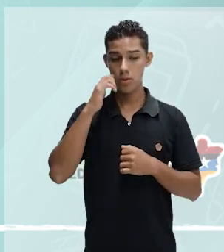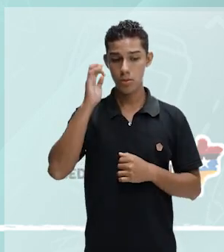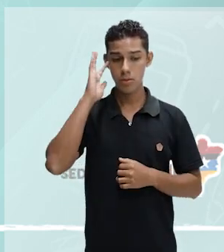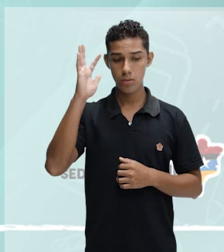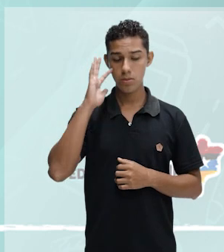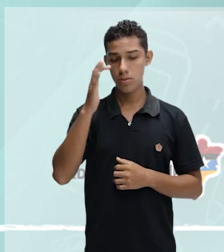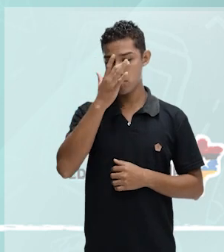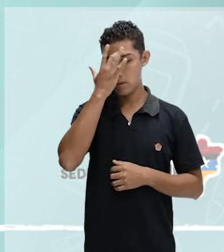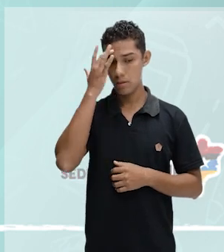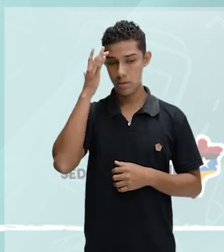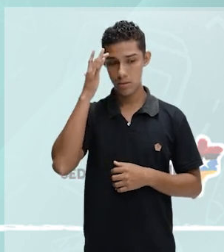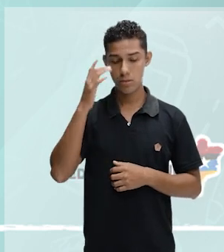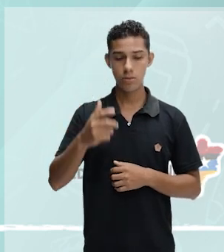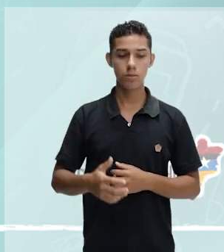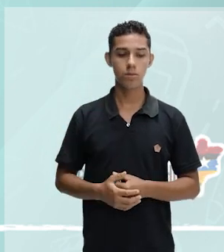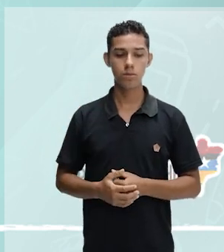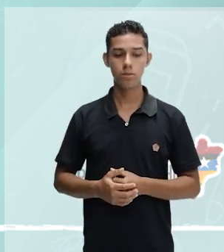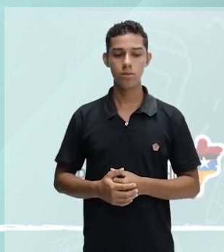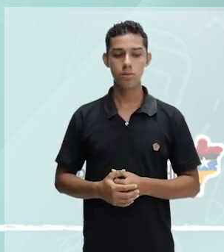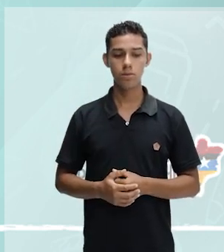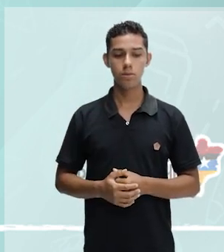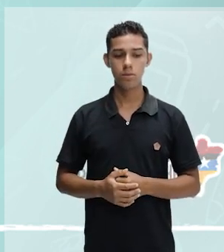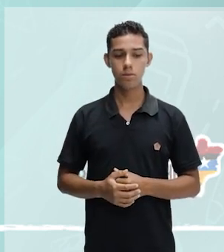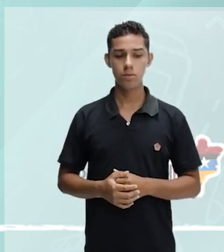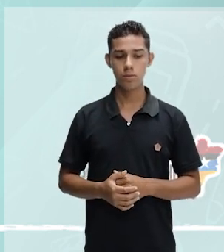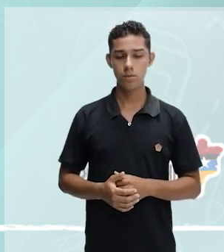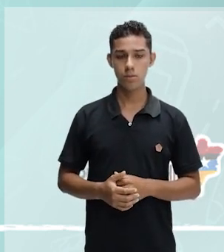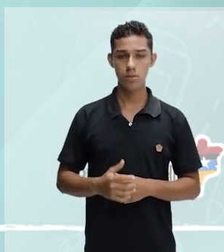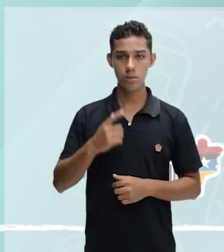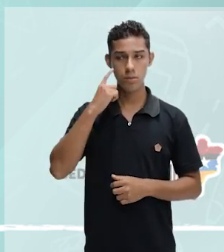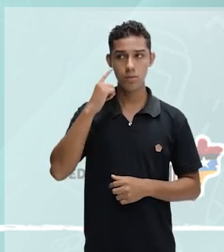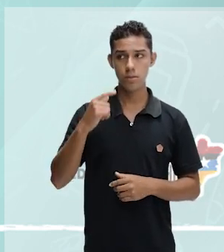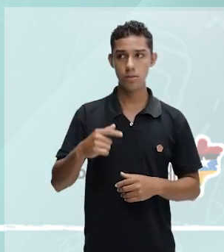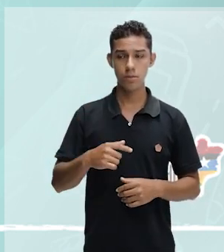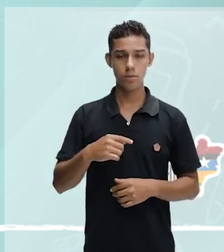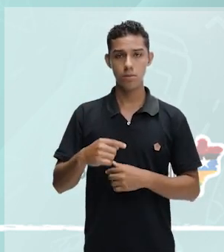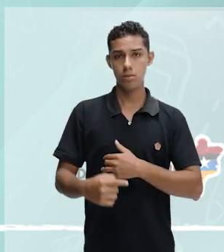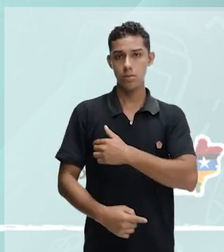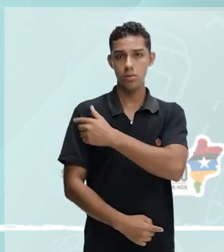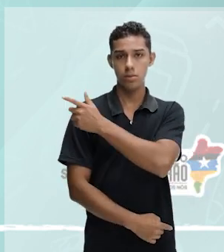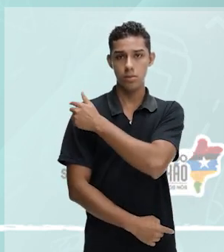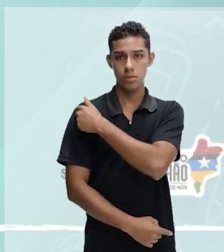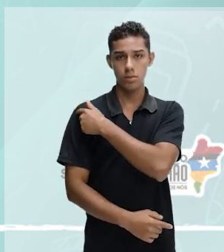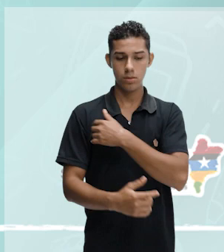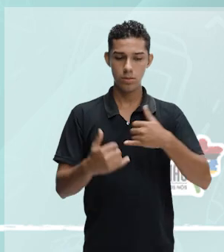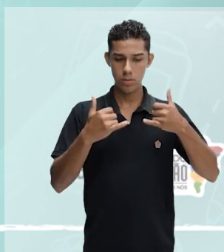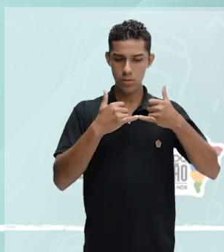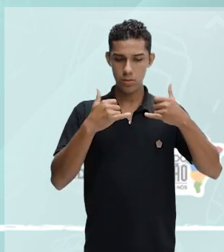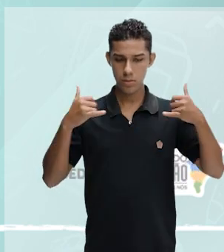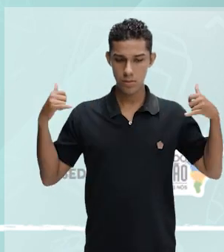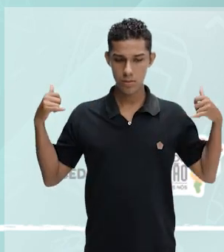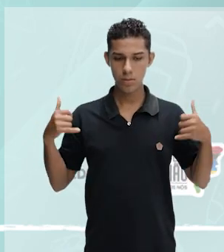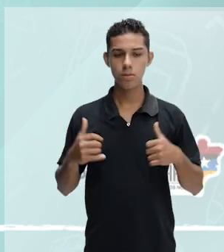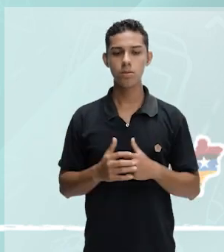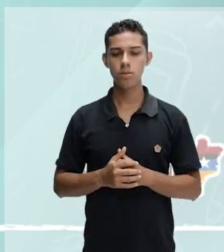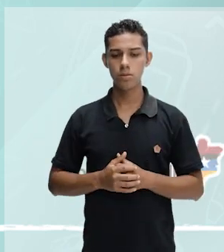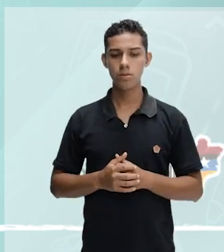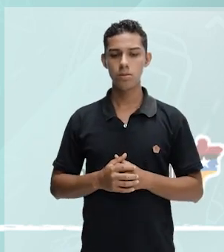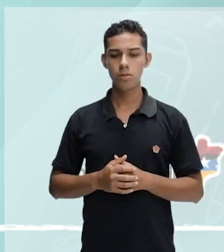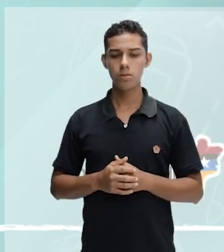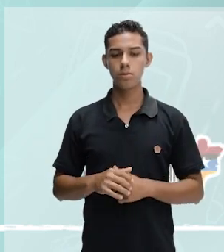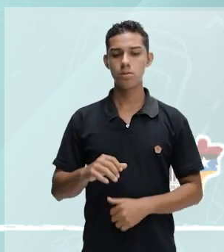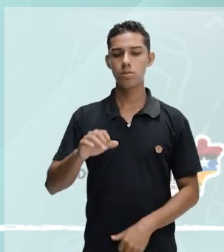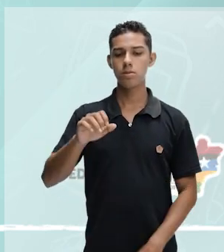indivíduo aqui está com a lâmina lá sagital. Então está perfurando o plano sagital. Tá ali, ó,